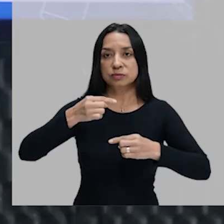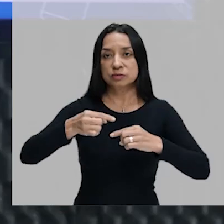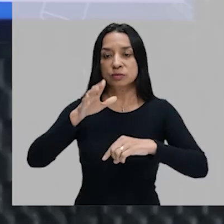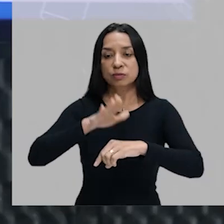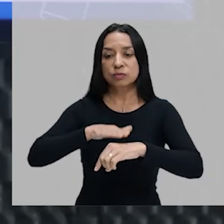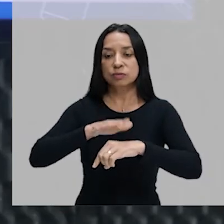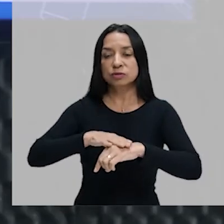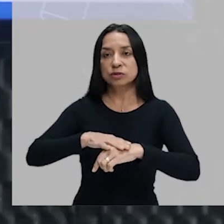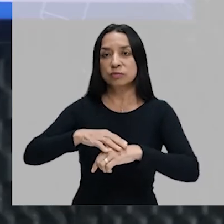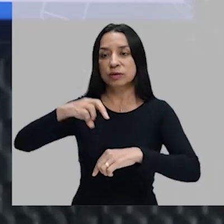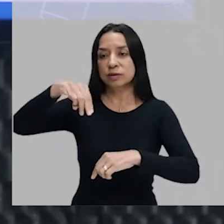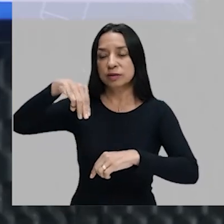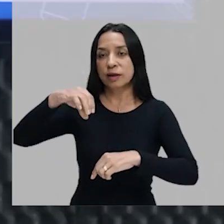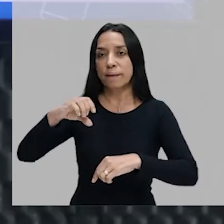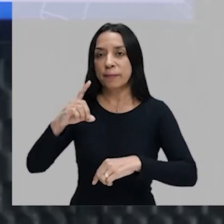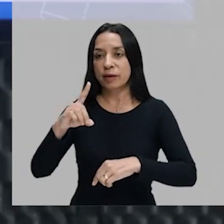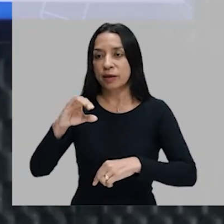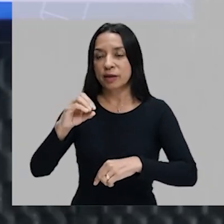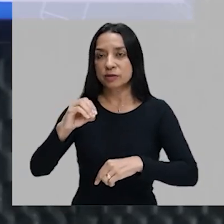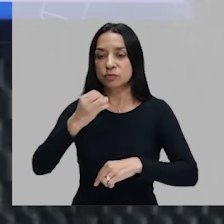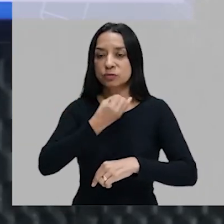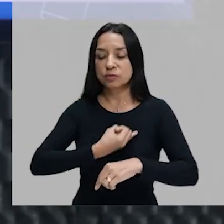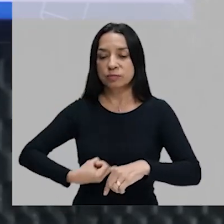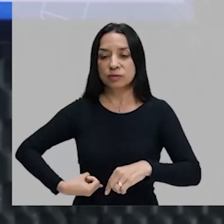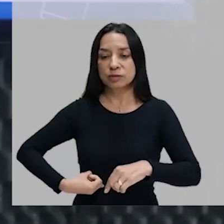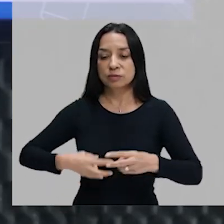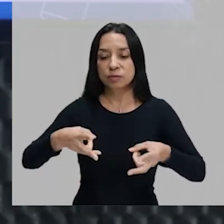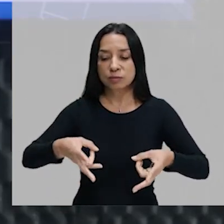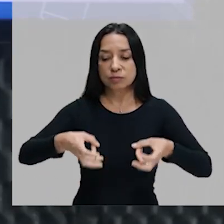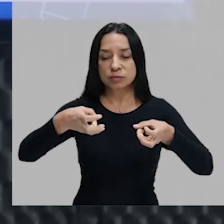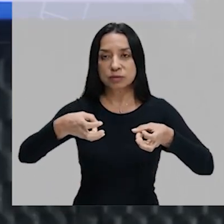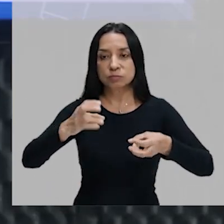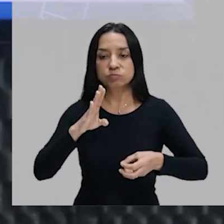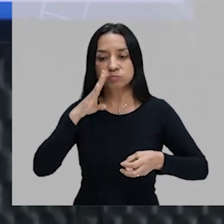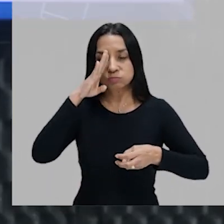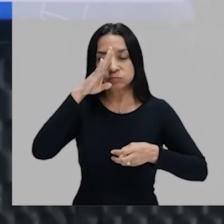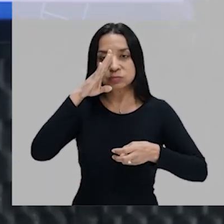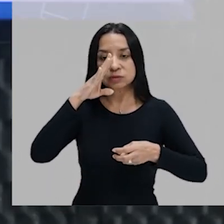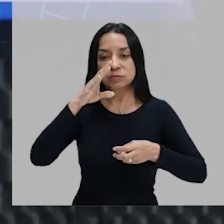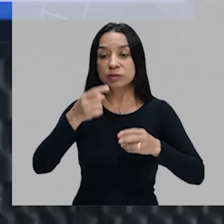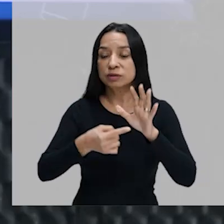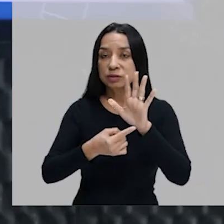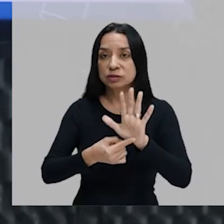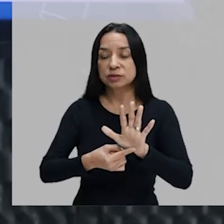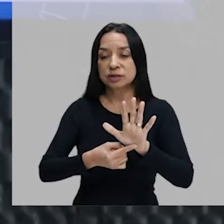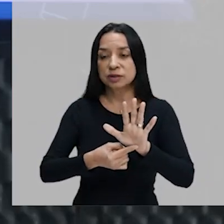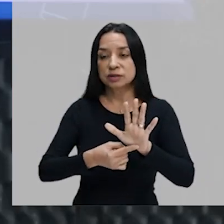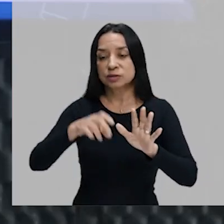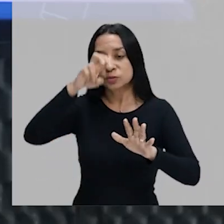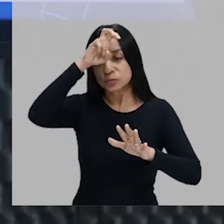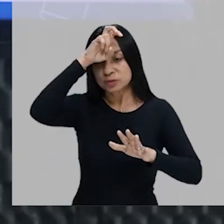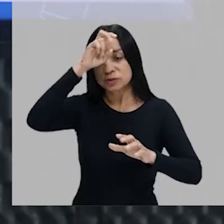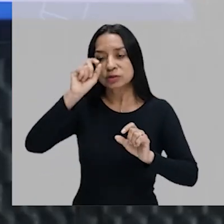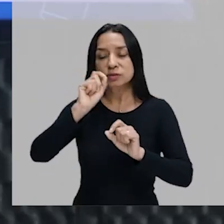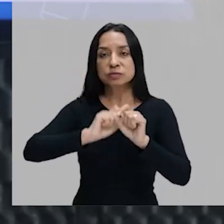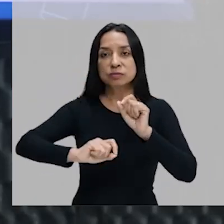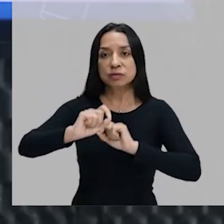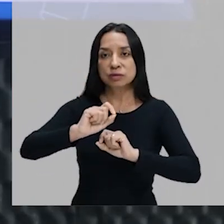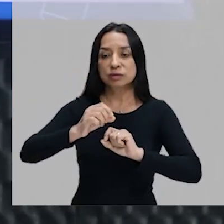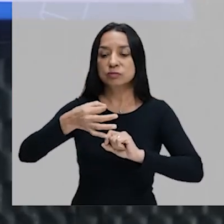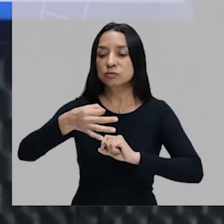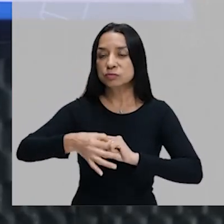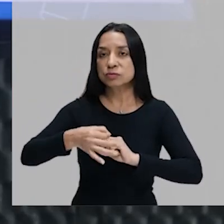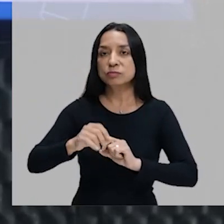Império. Observe que um dos principais destaques do Egito durante o Médio Império é justamente a sua o